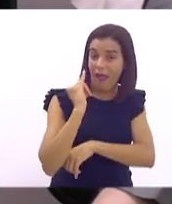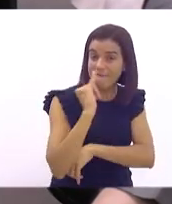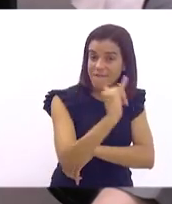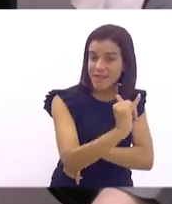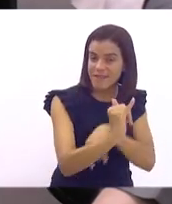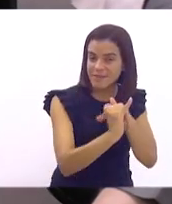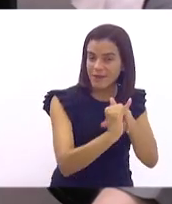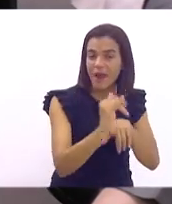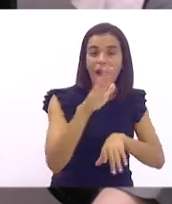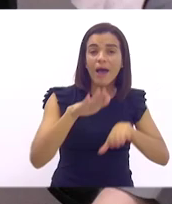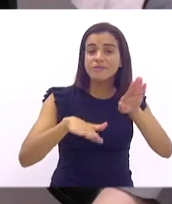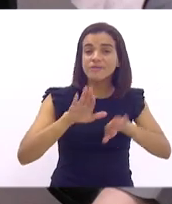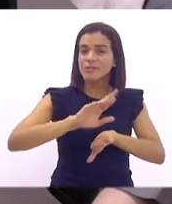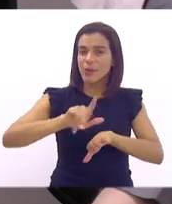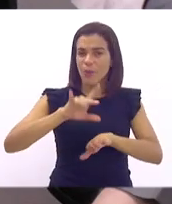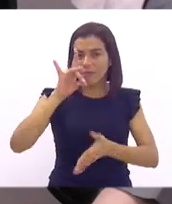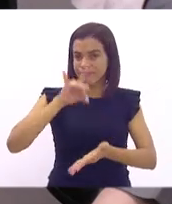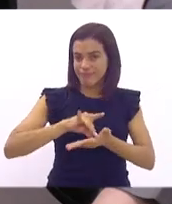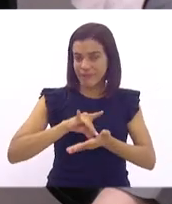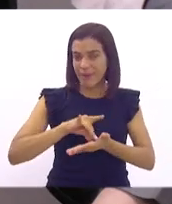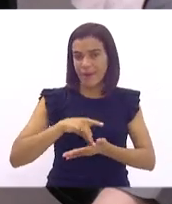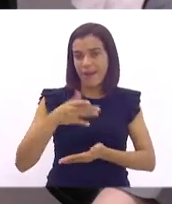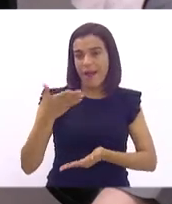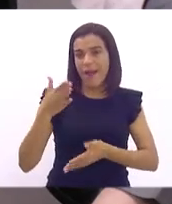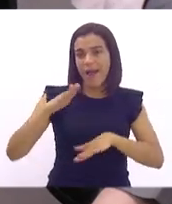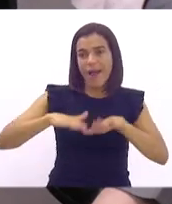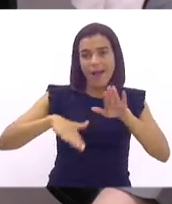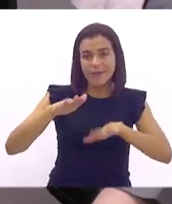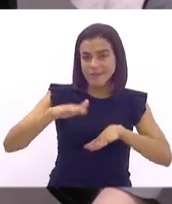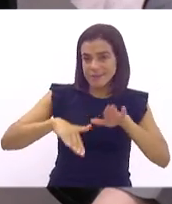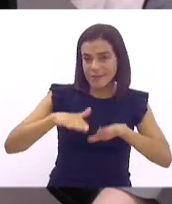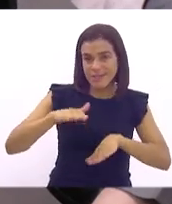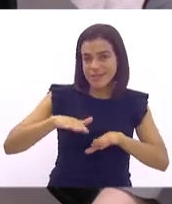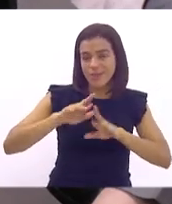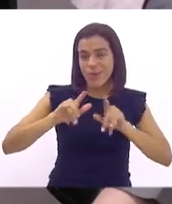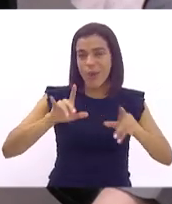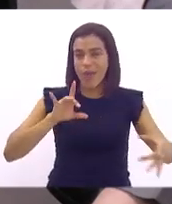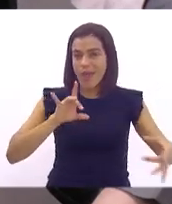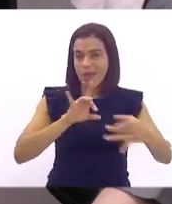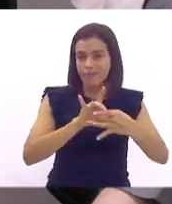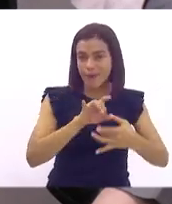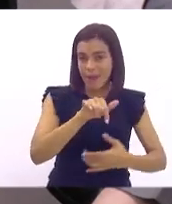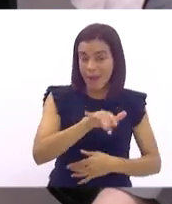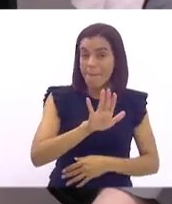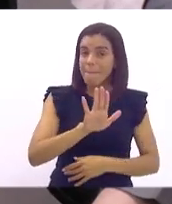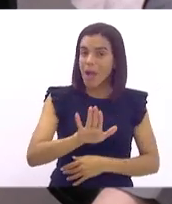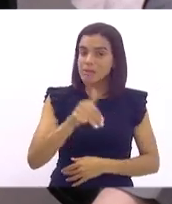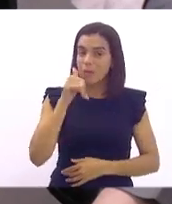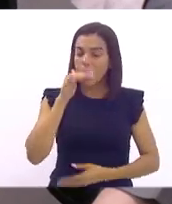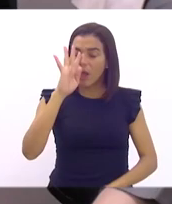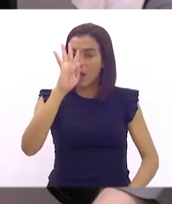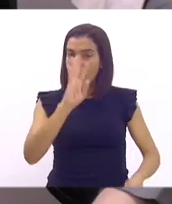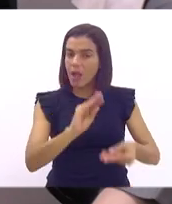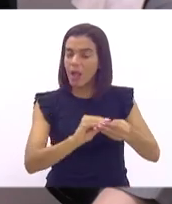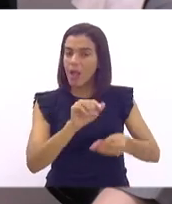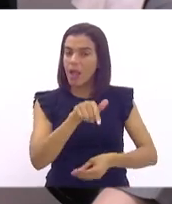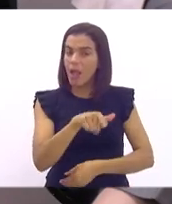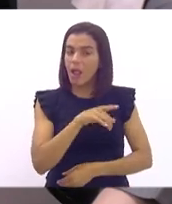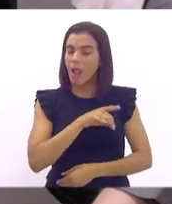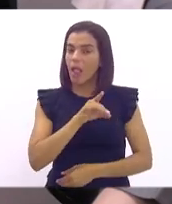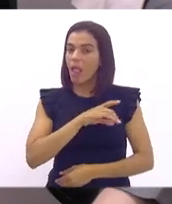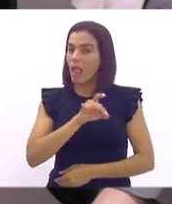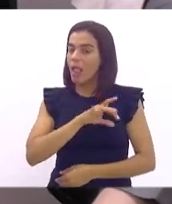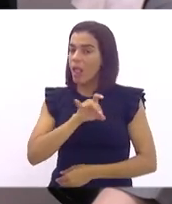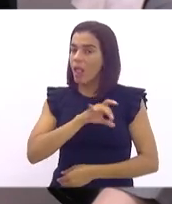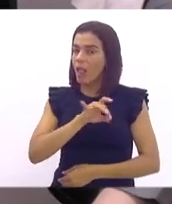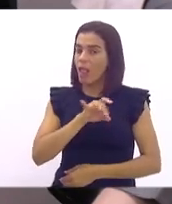vezes pode nem ser um familiar ou um amigo que nem está ligado nisso, mas ela já entende em razão de tão